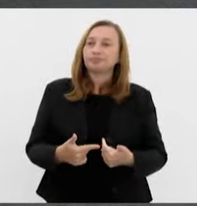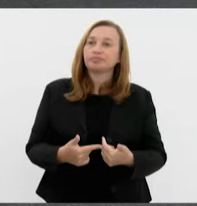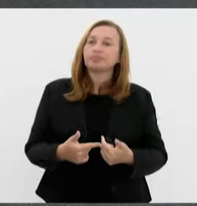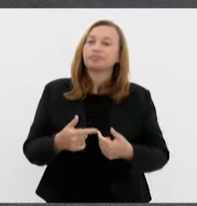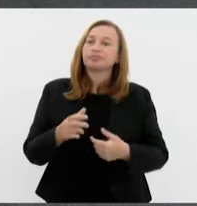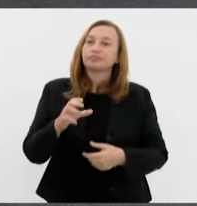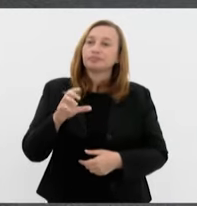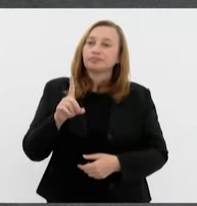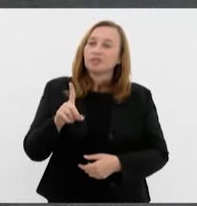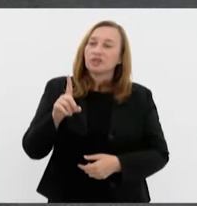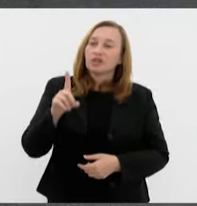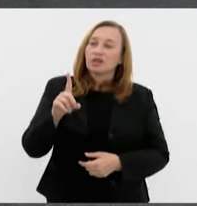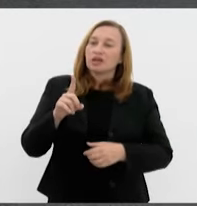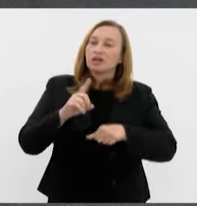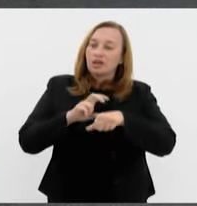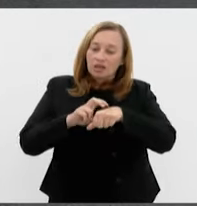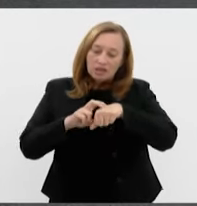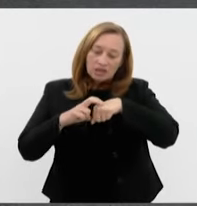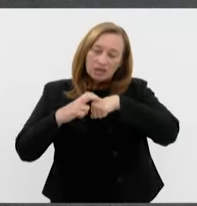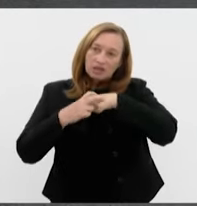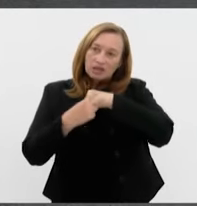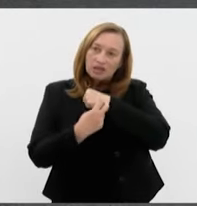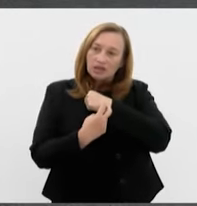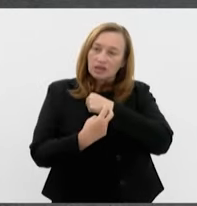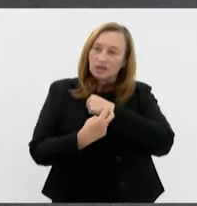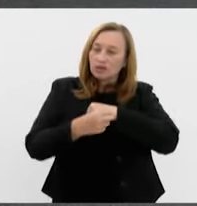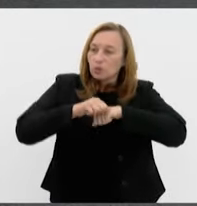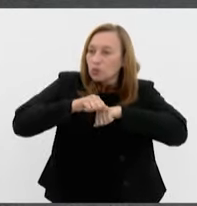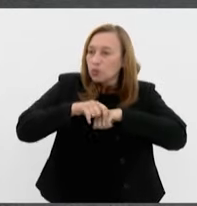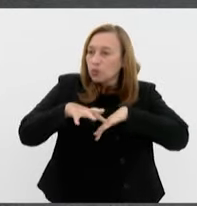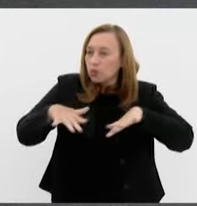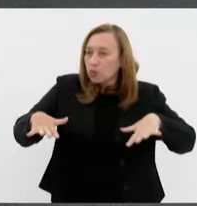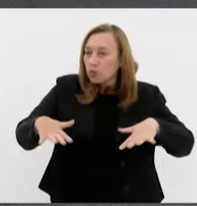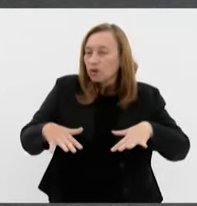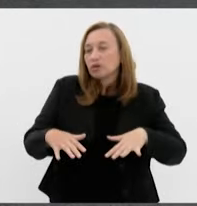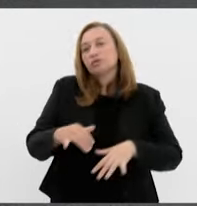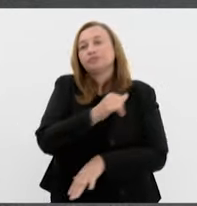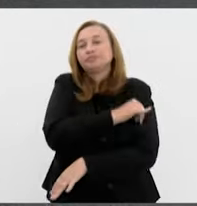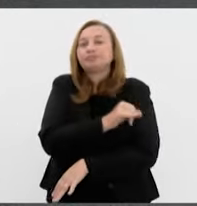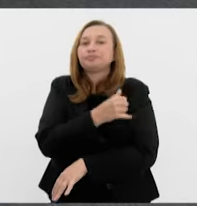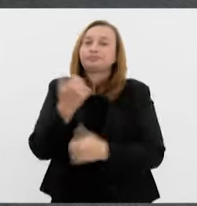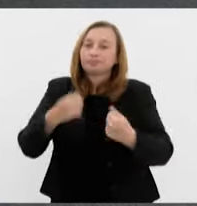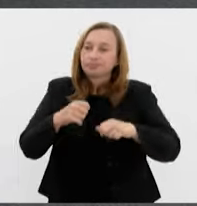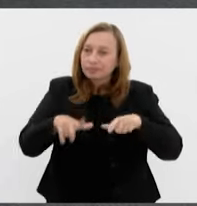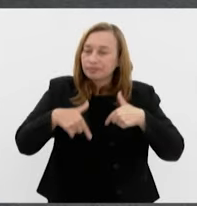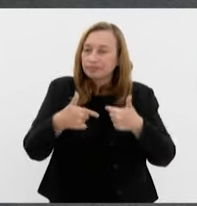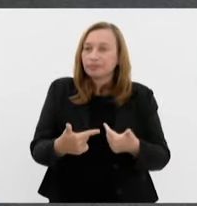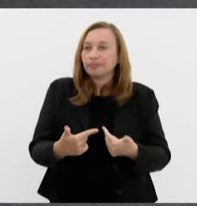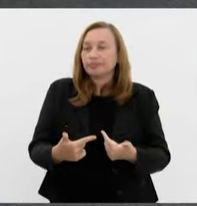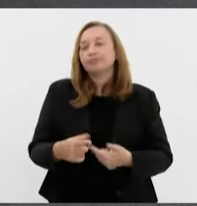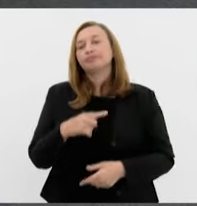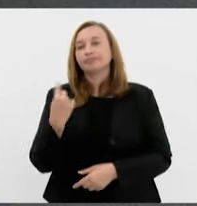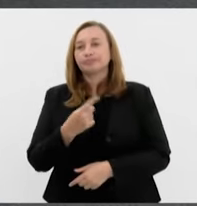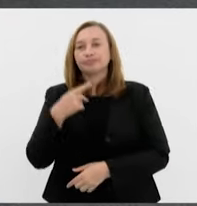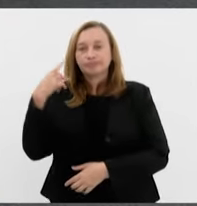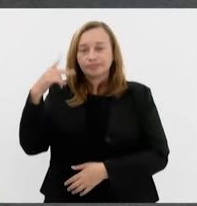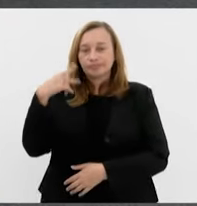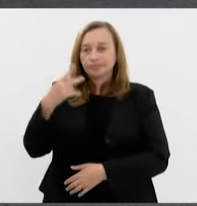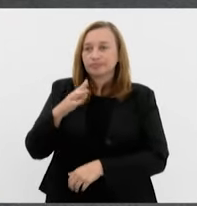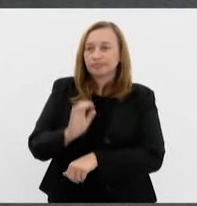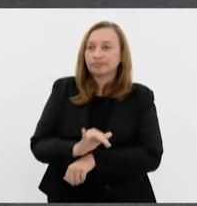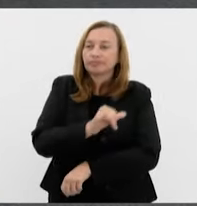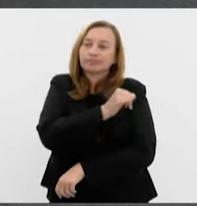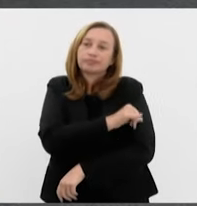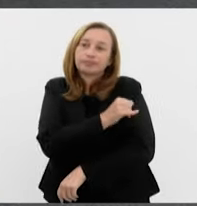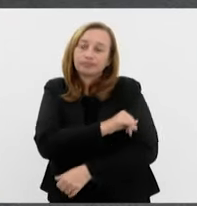dengue da história do Rio de Janeiro que está do Brasil Então a gente precisa agir senhora presidenta enquanto Parlamento no estado do Rio de